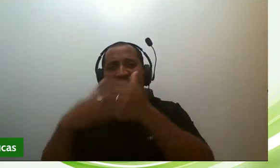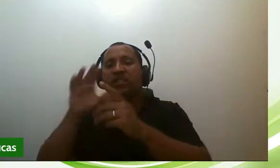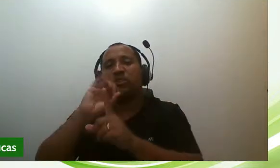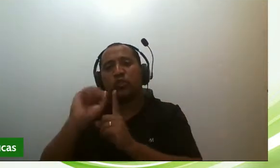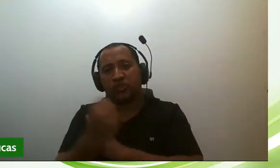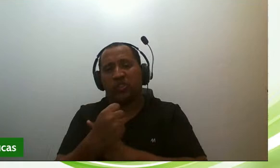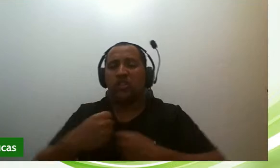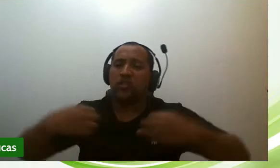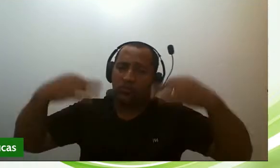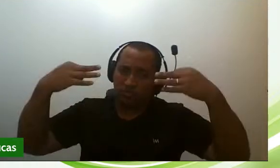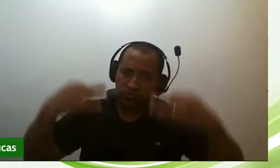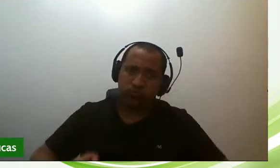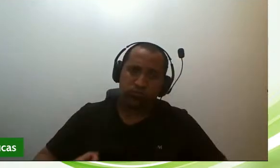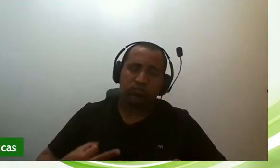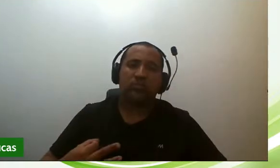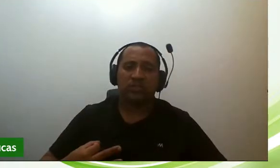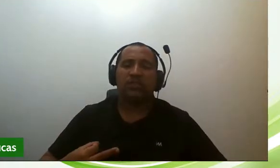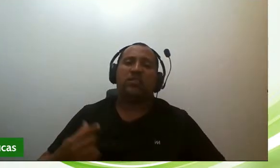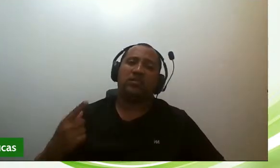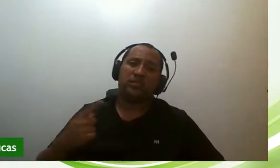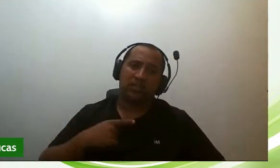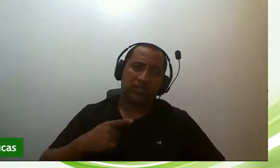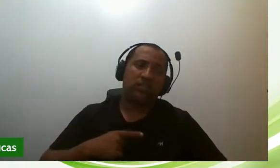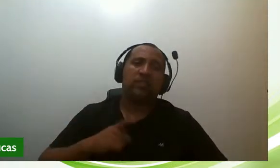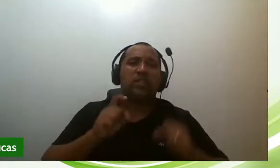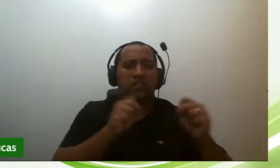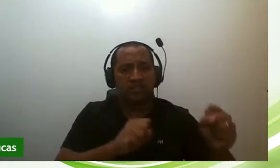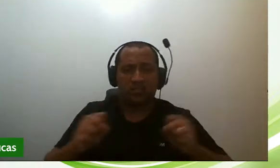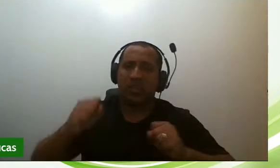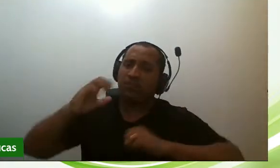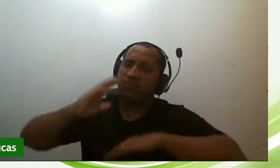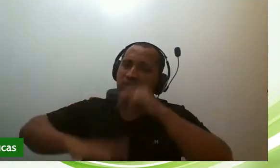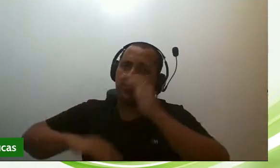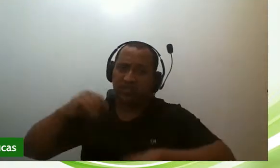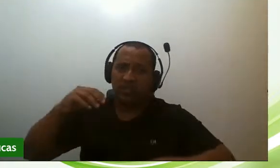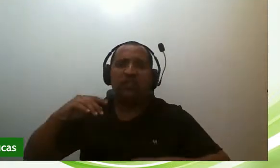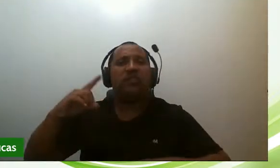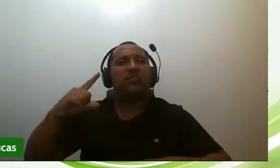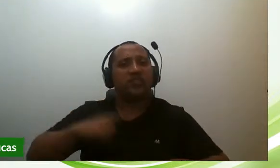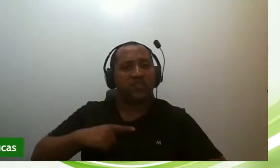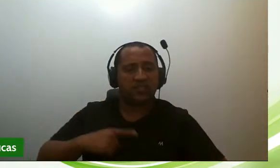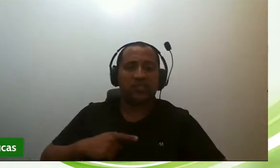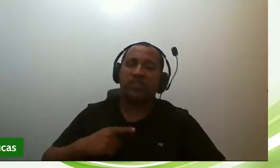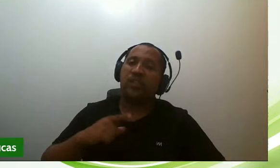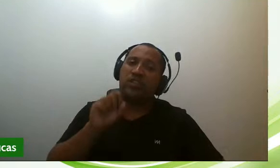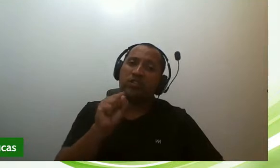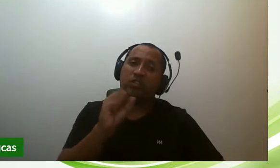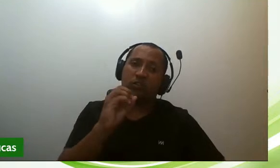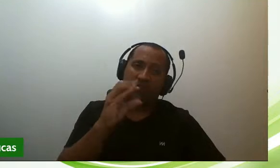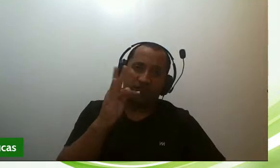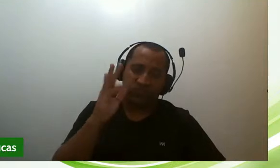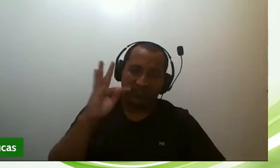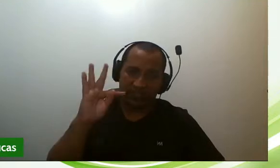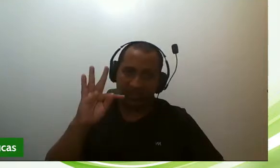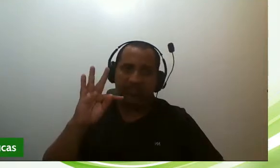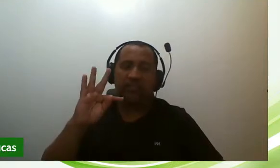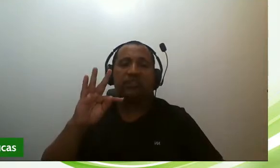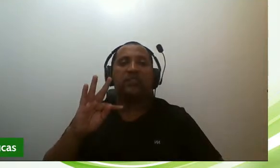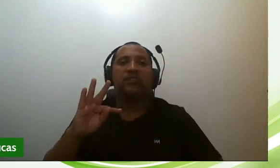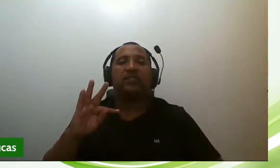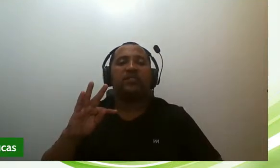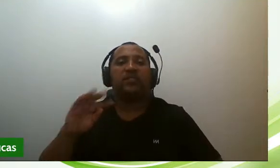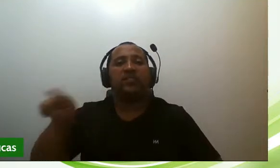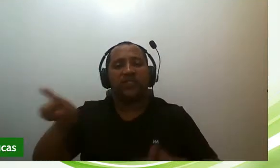uma sociedade com competências e habilidades, enfim, soft skills, habilidades importantes, competências para o